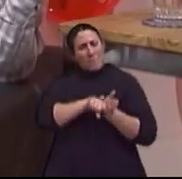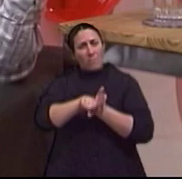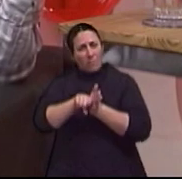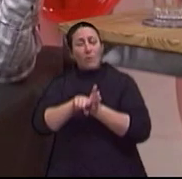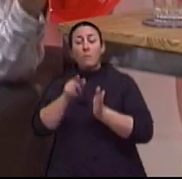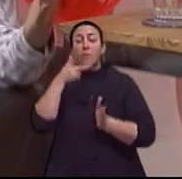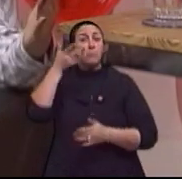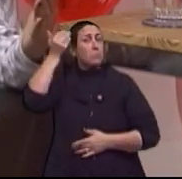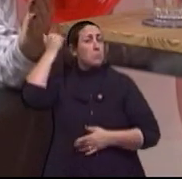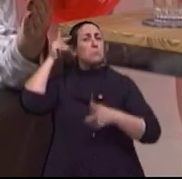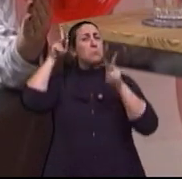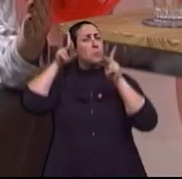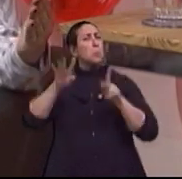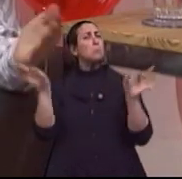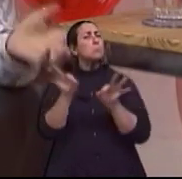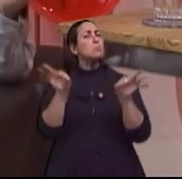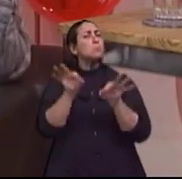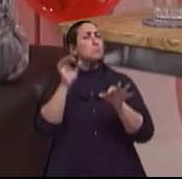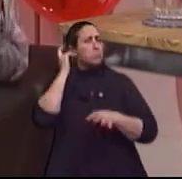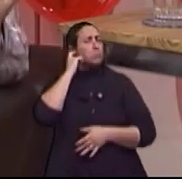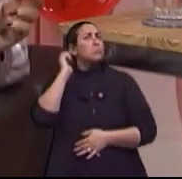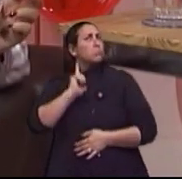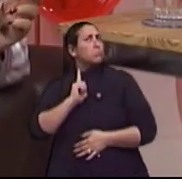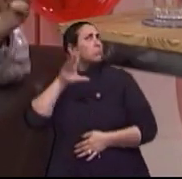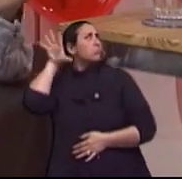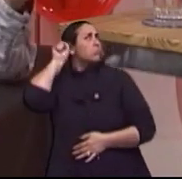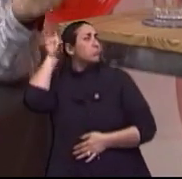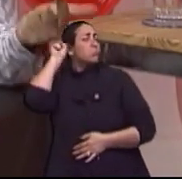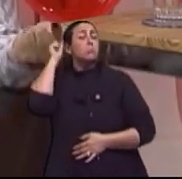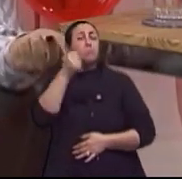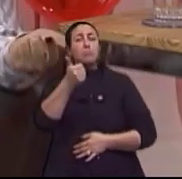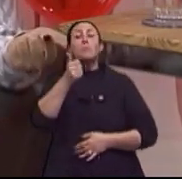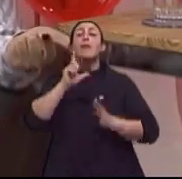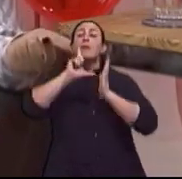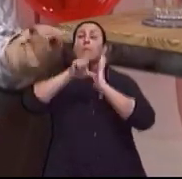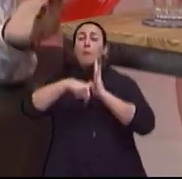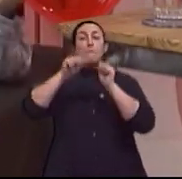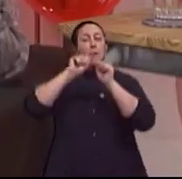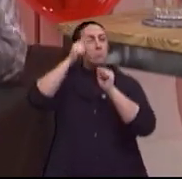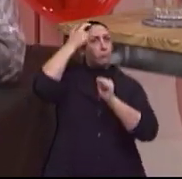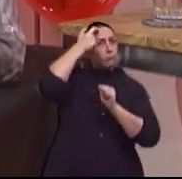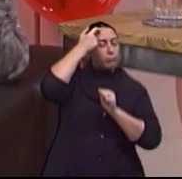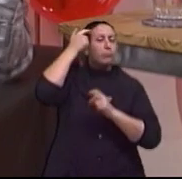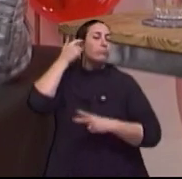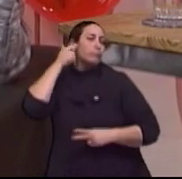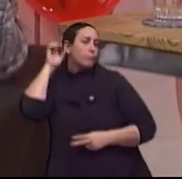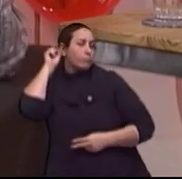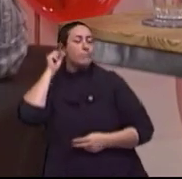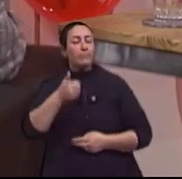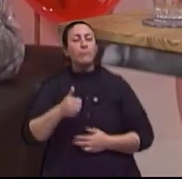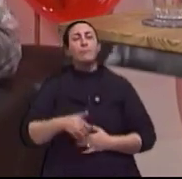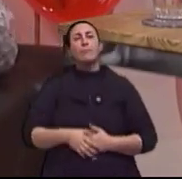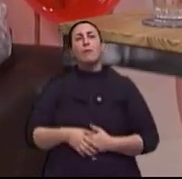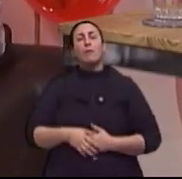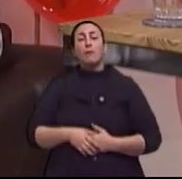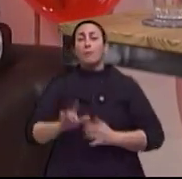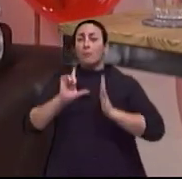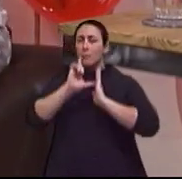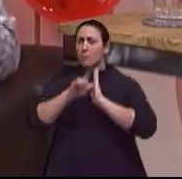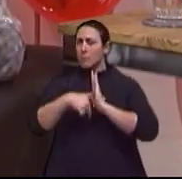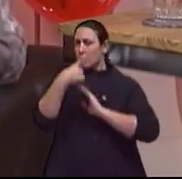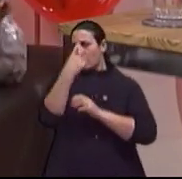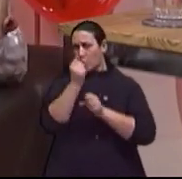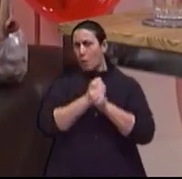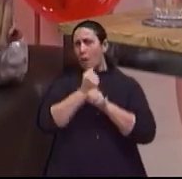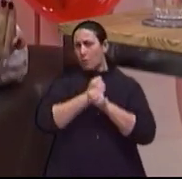perda auditiva e que tinham perda auditiva fizeram testes cognitivos e auditivos e viram a partir né desses 18